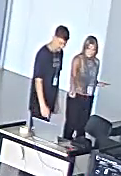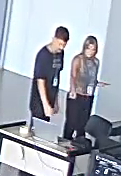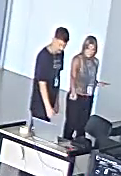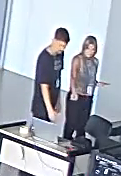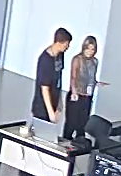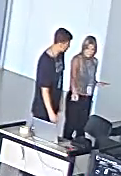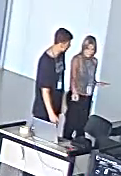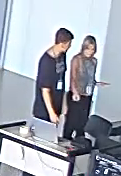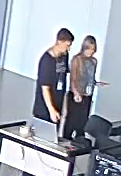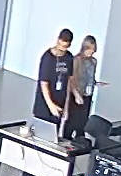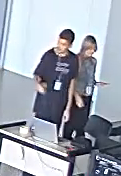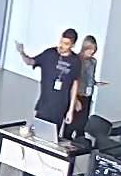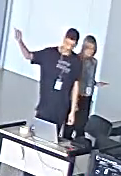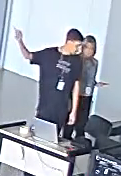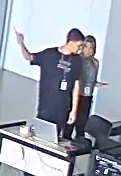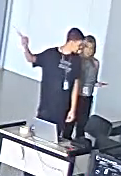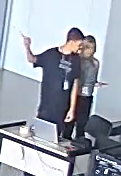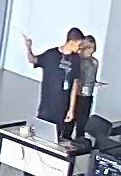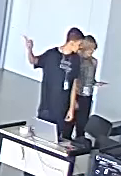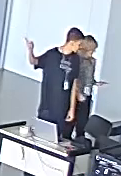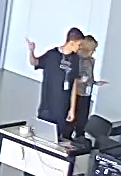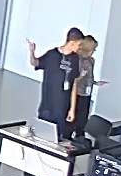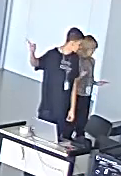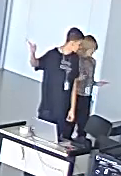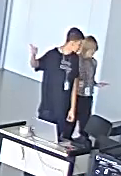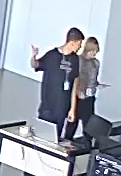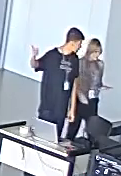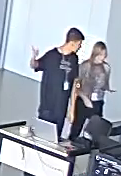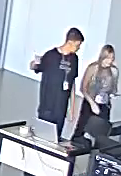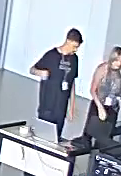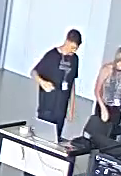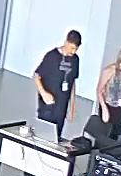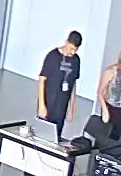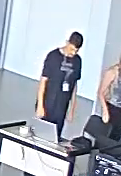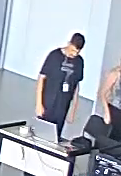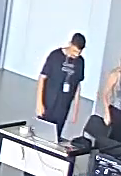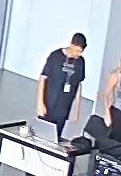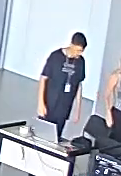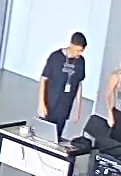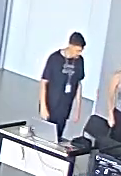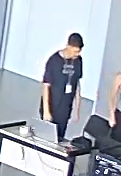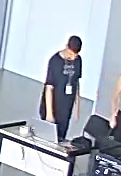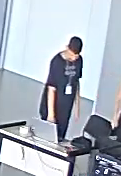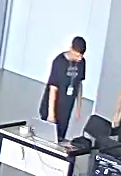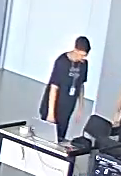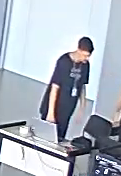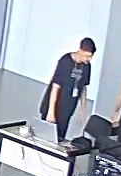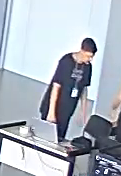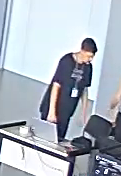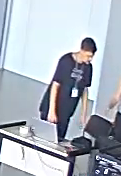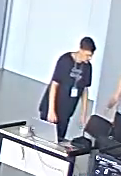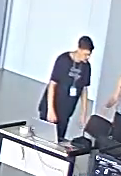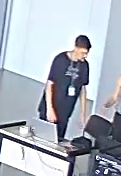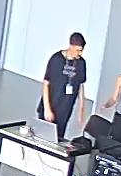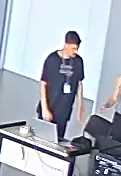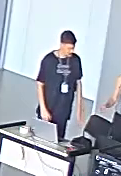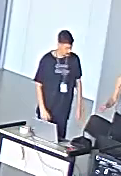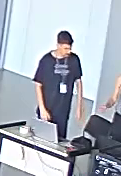Estevão Machado de Assis Carvalho, defensor público, representando Luiz Renato